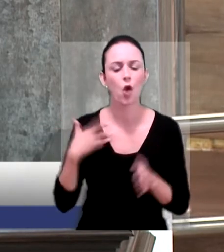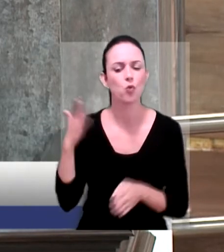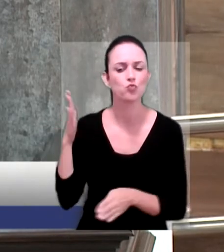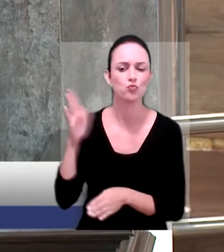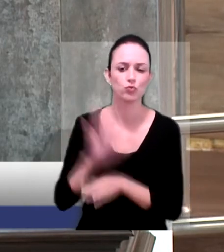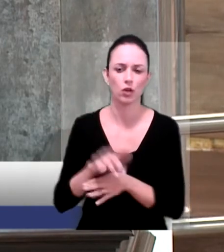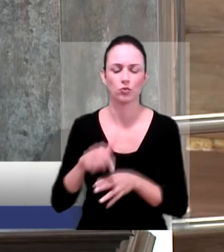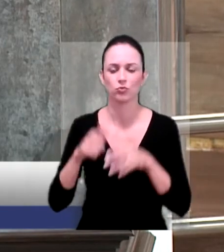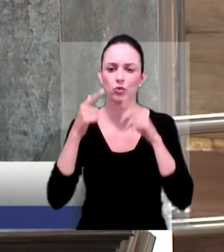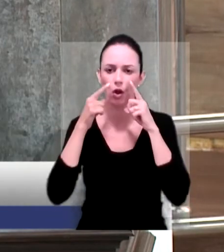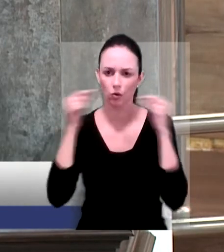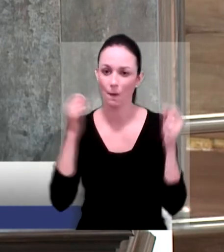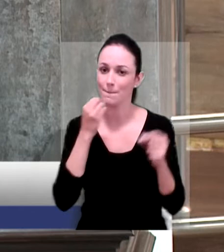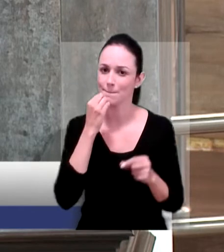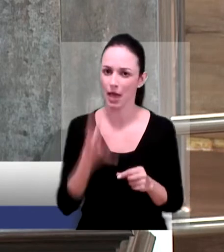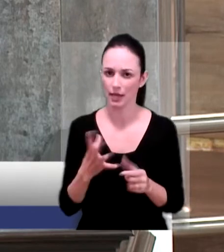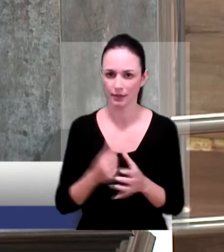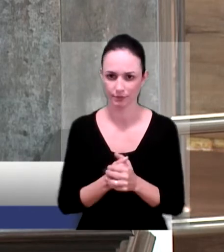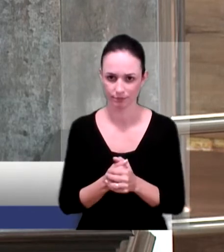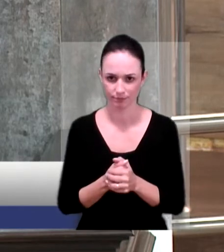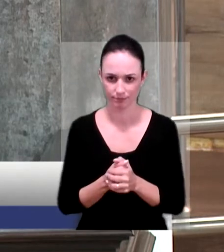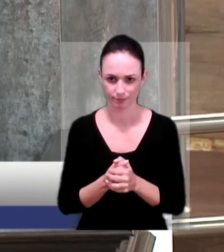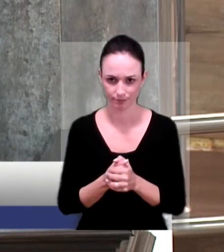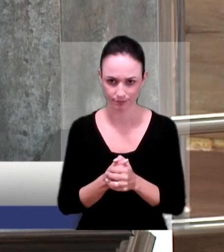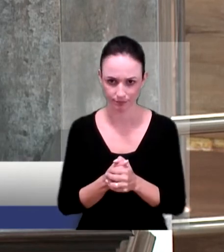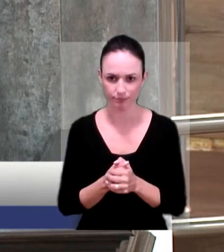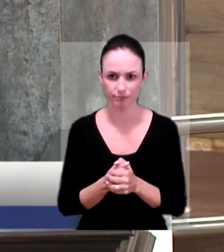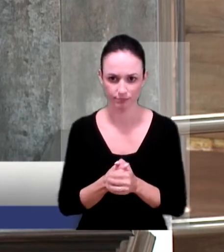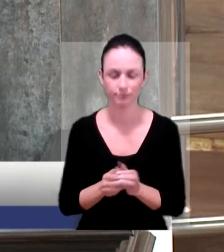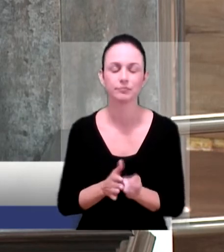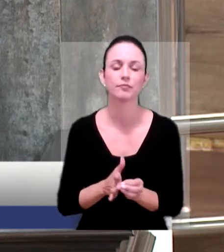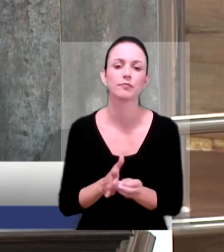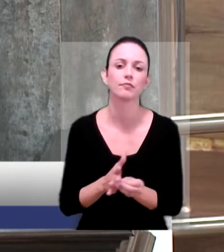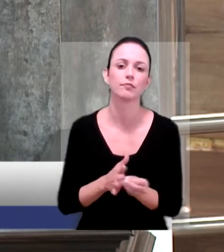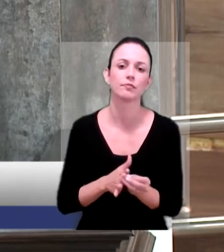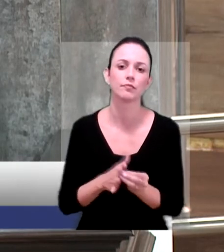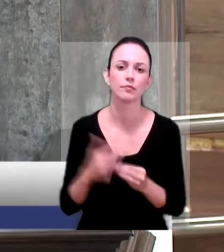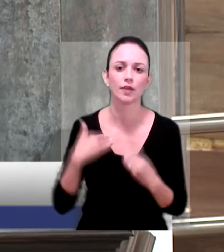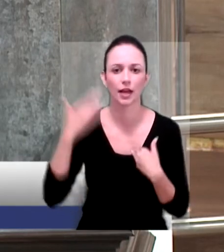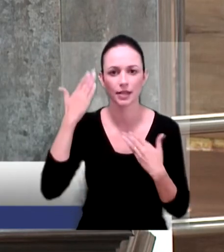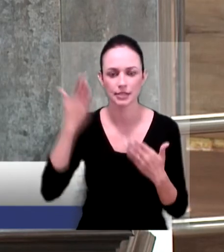ser. De final, quero agradecer a minha família,